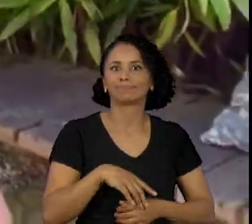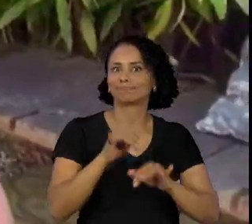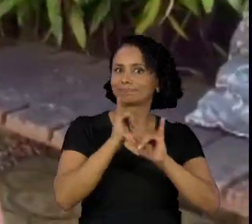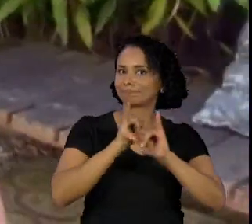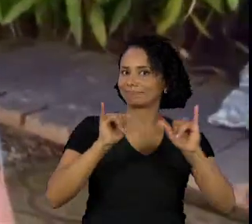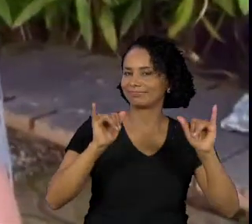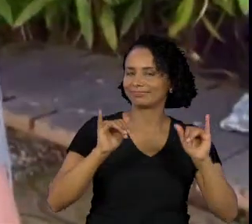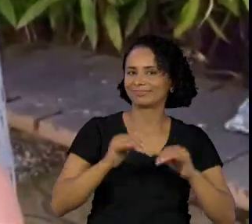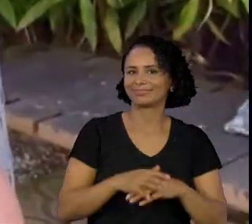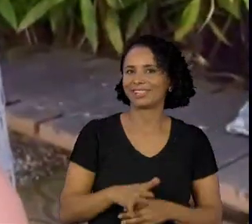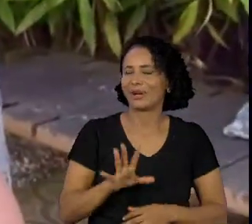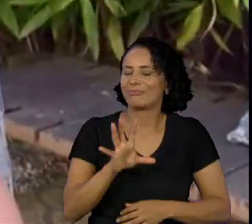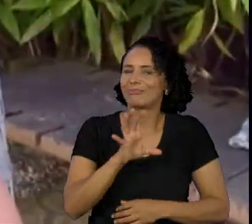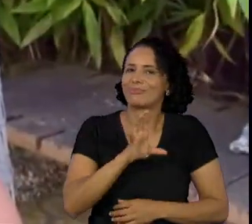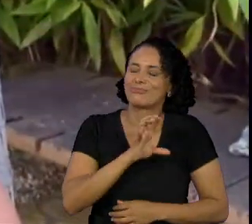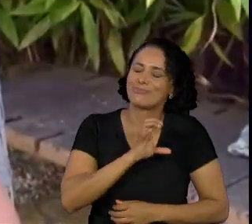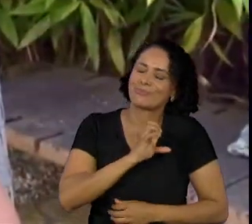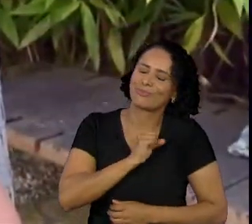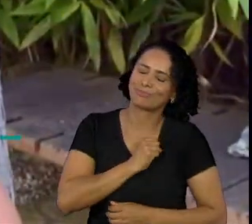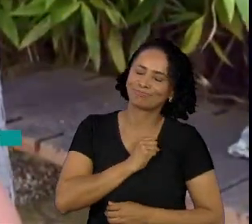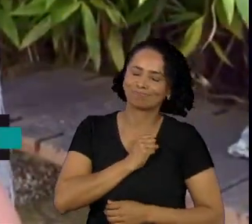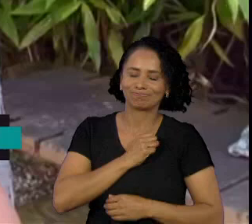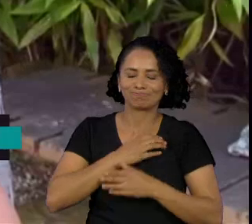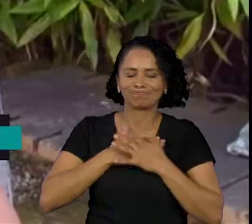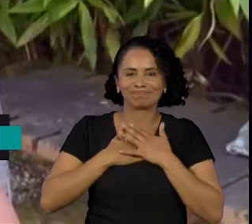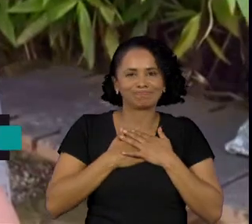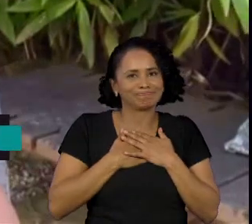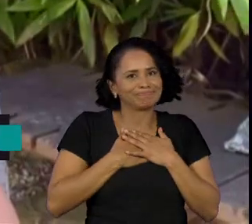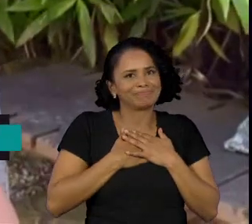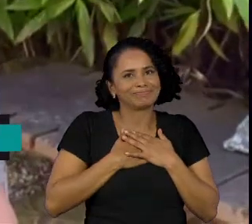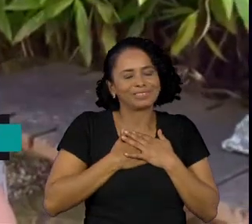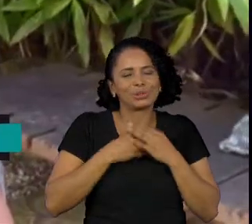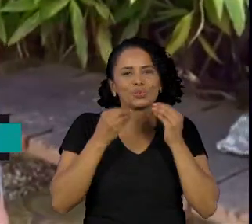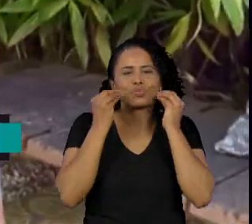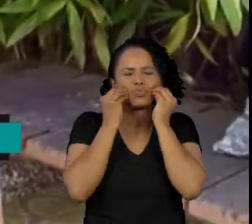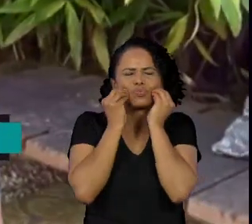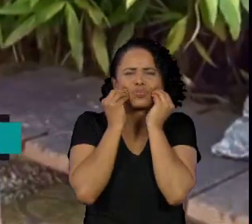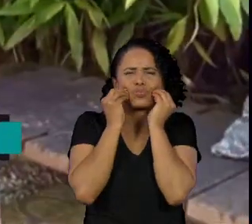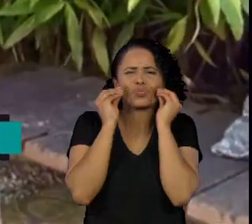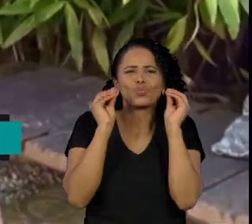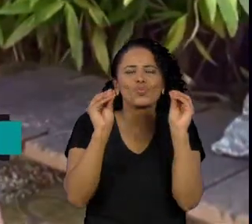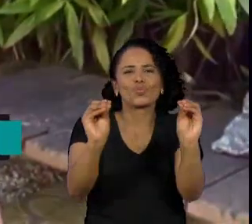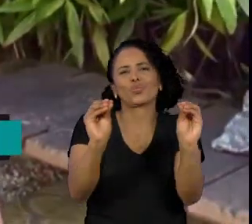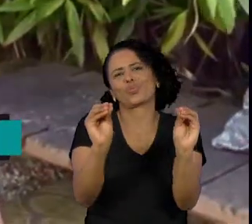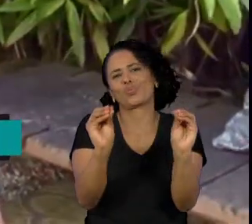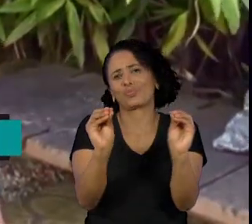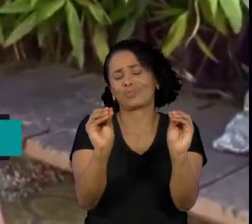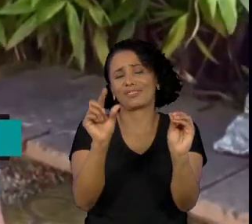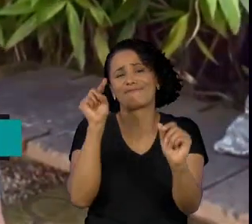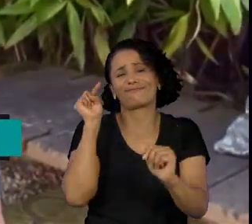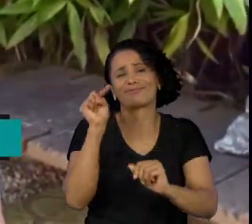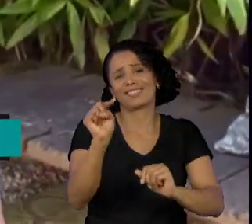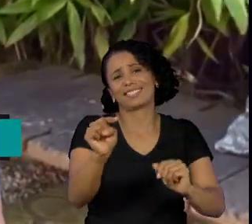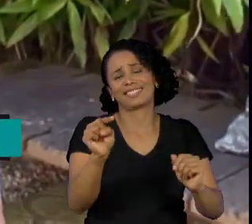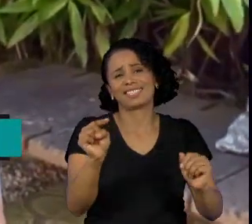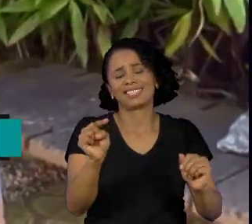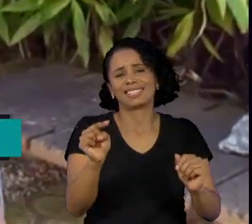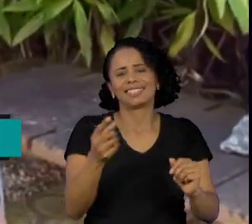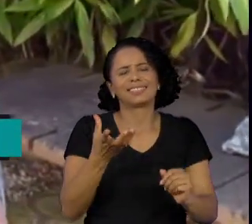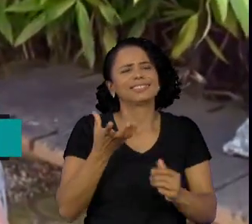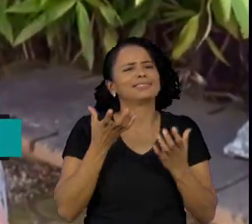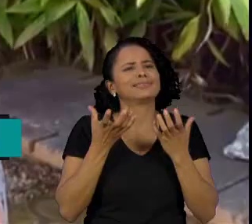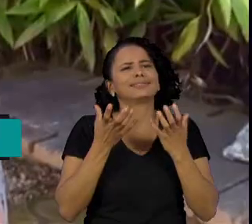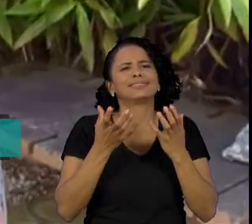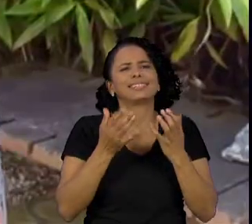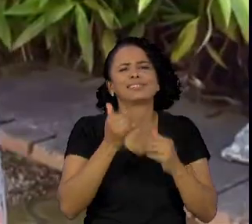amor, eu tô aqui para dar um beijo enorme em você e dizer mais